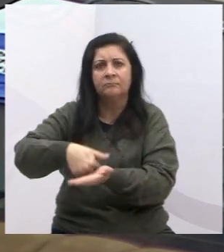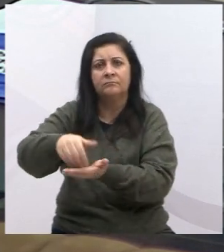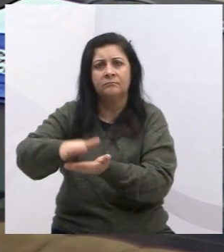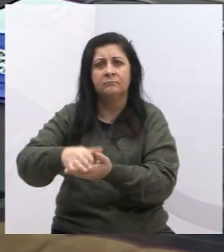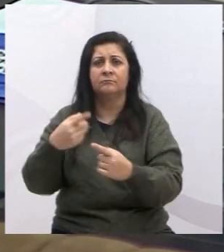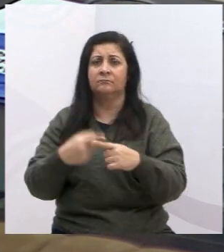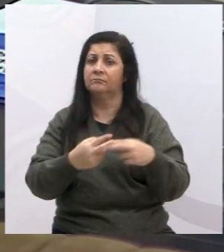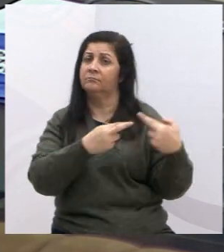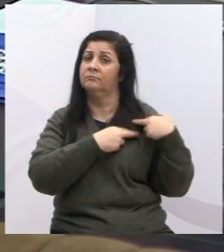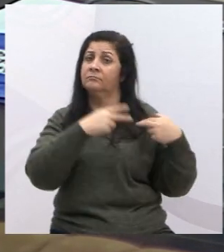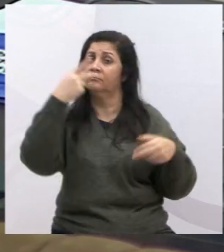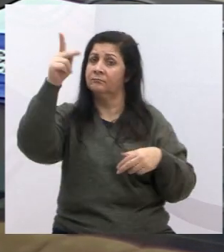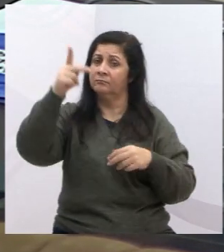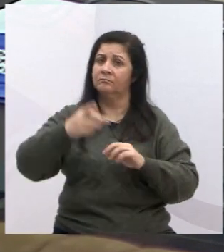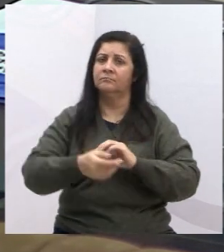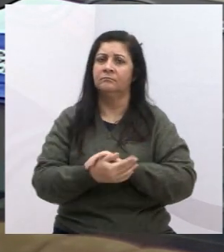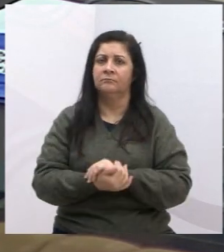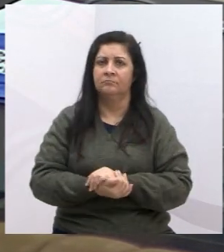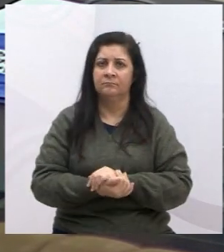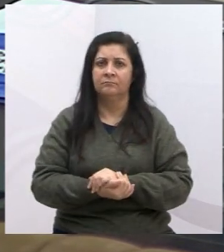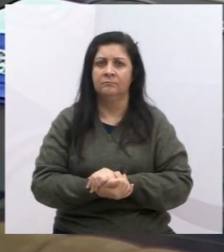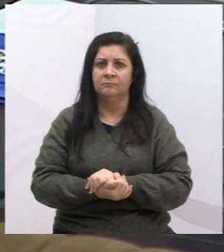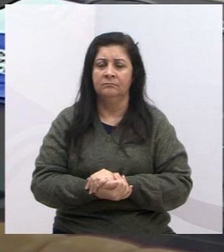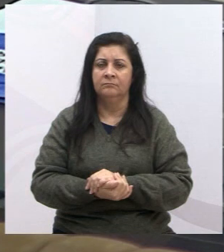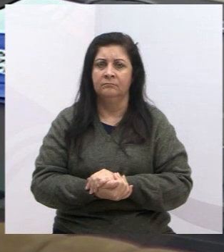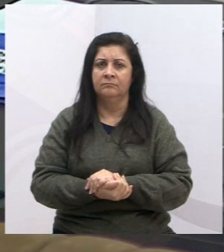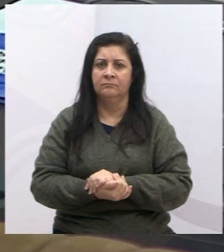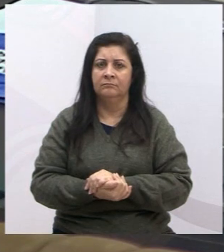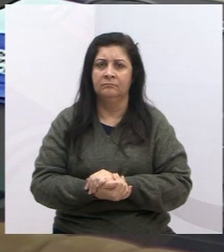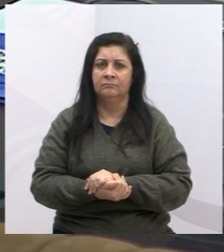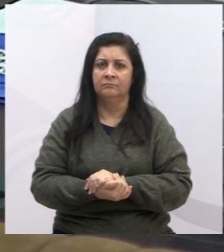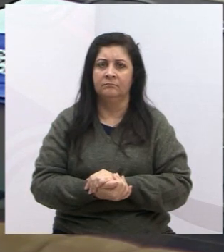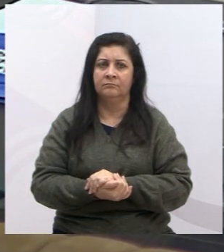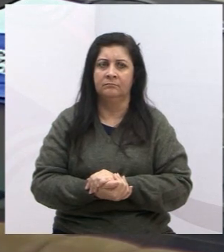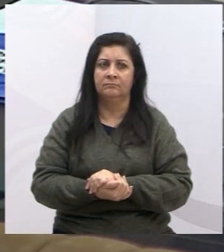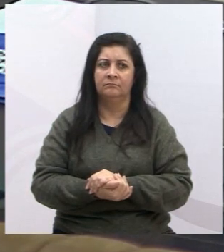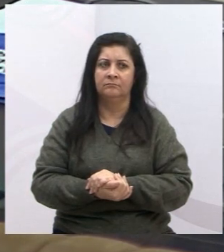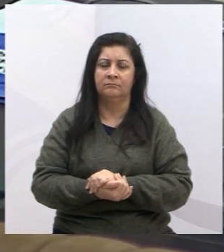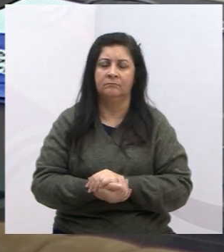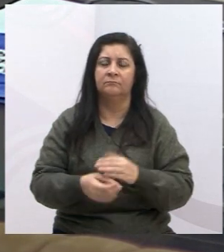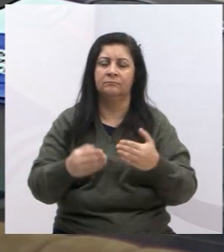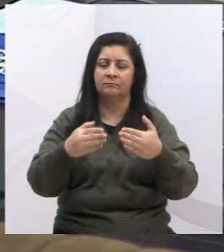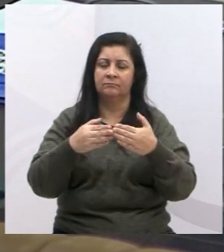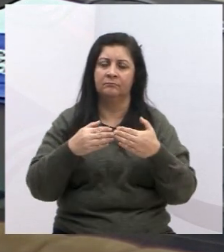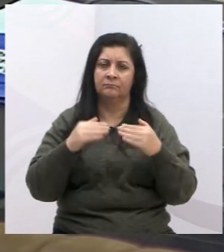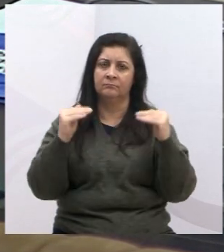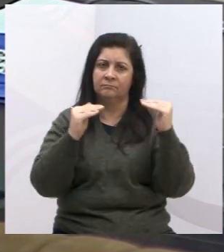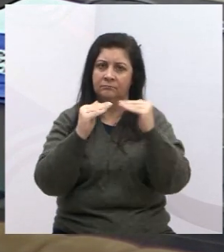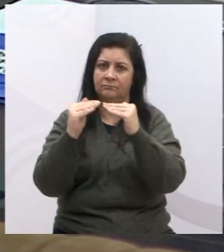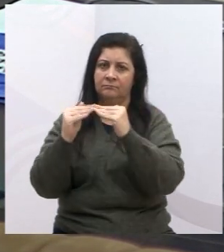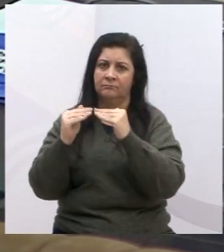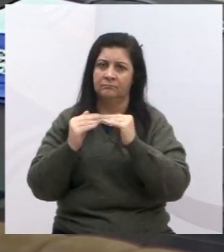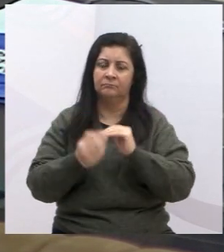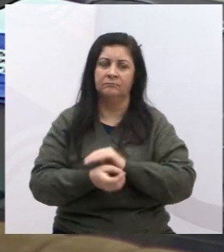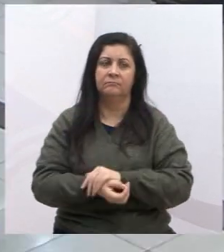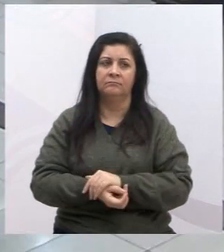deles, não é serviço da Prefeitura, da Mobilidade Urbana. Então, peço o voto favorável aos